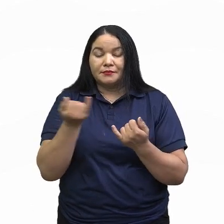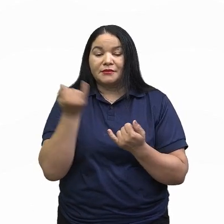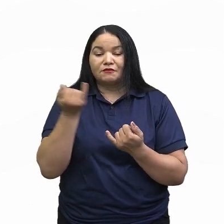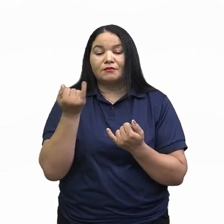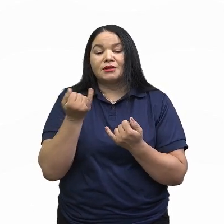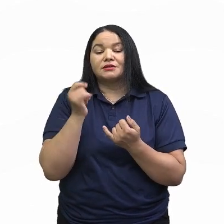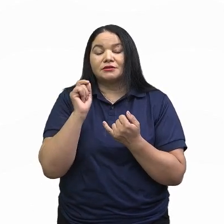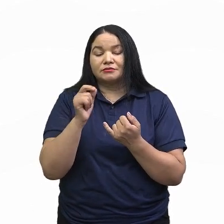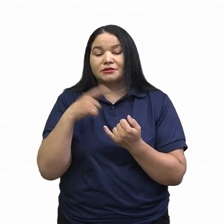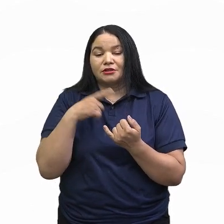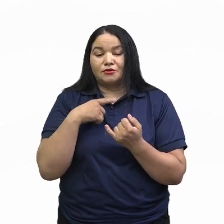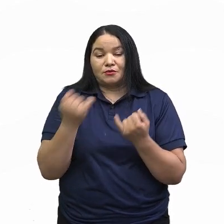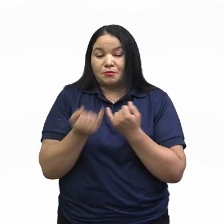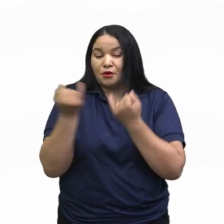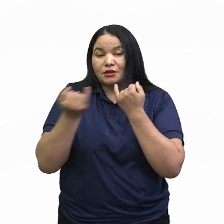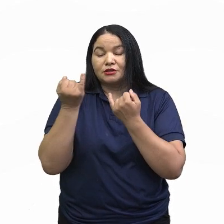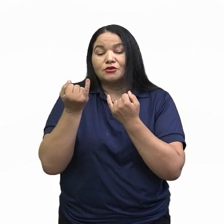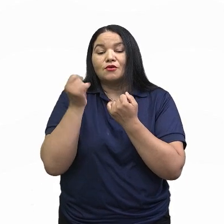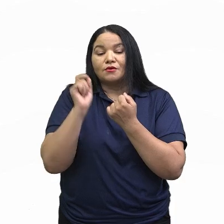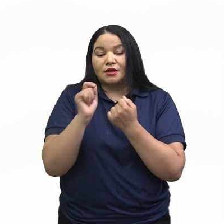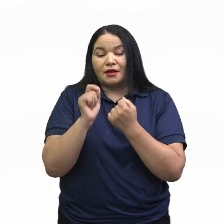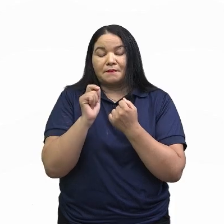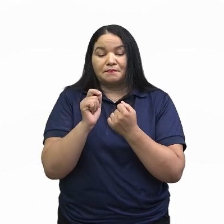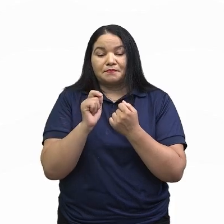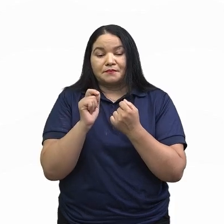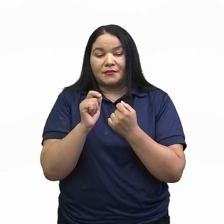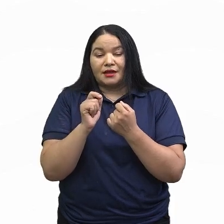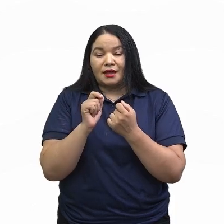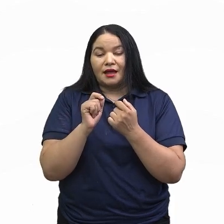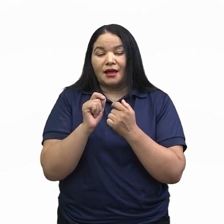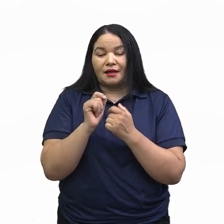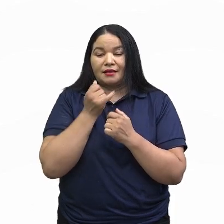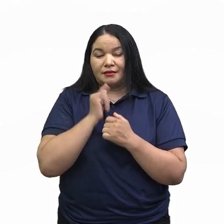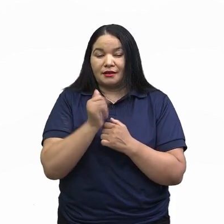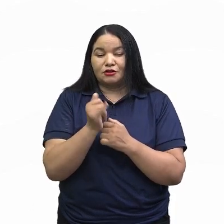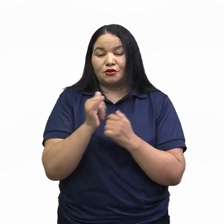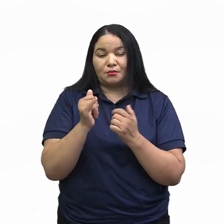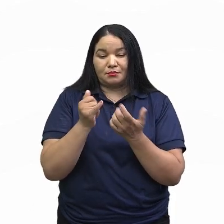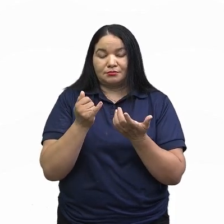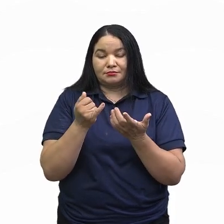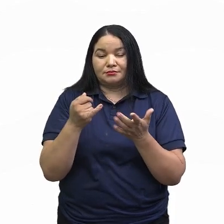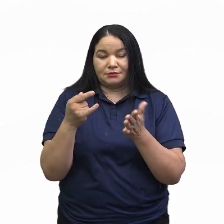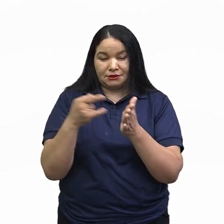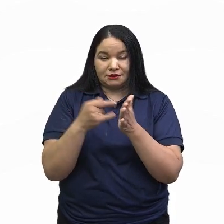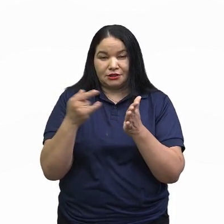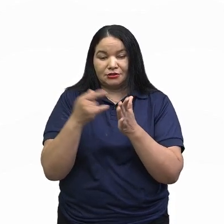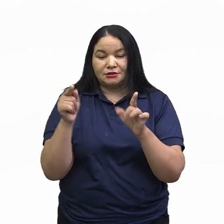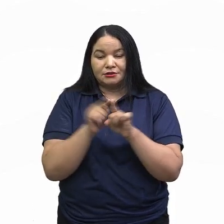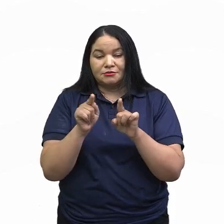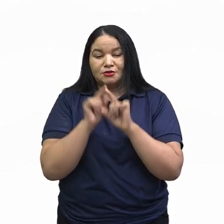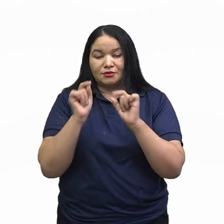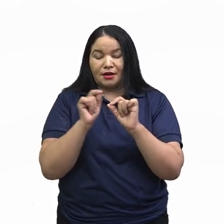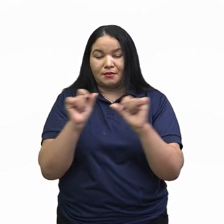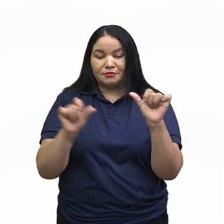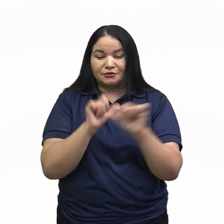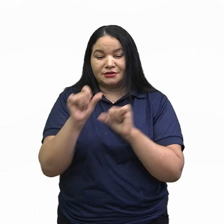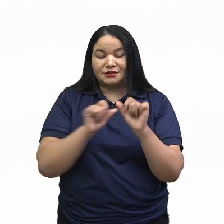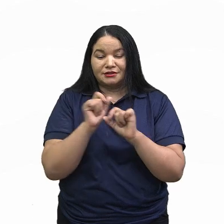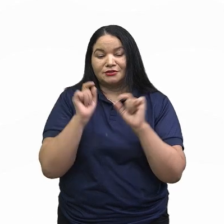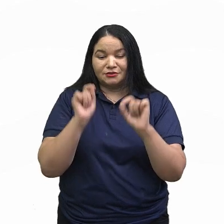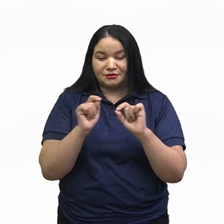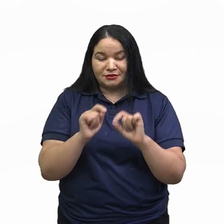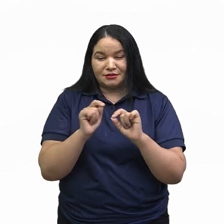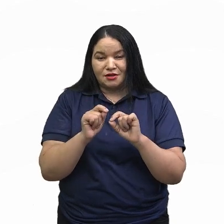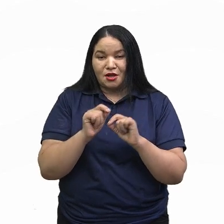ocorre sob a forma de ondas eletromagnéticas, que são formadas pela oscilação de um campo elétrico e